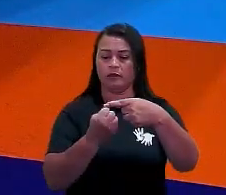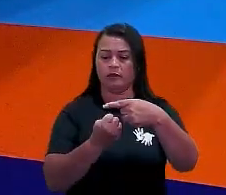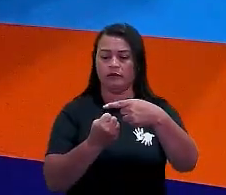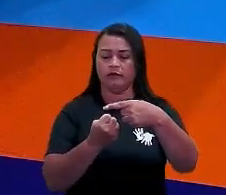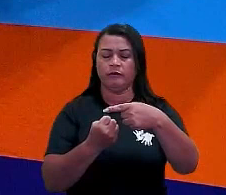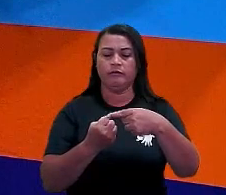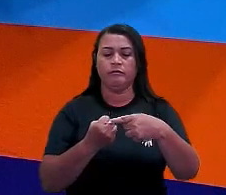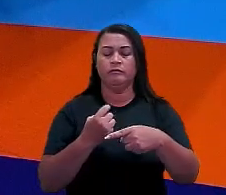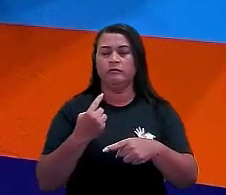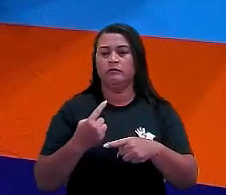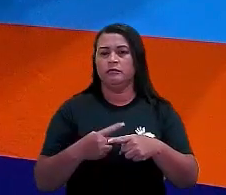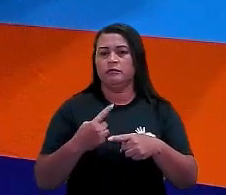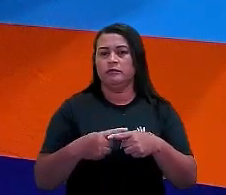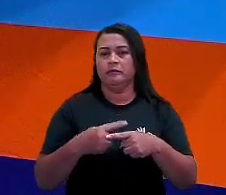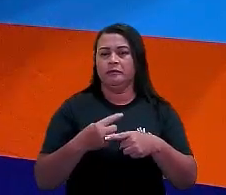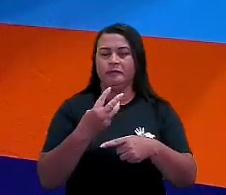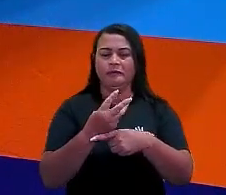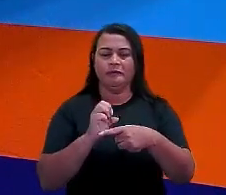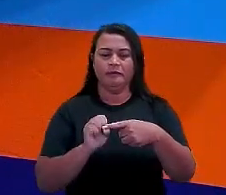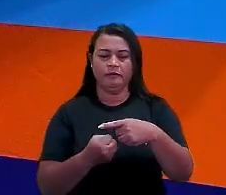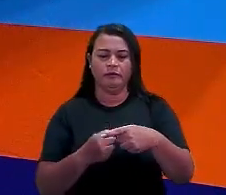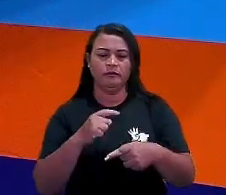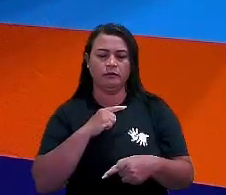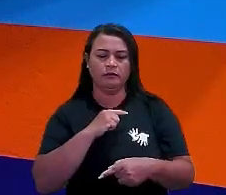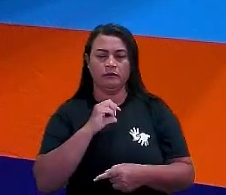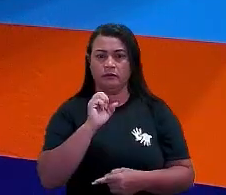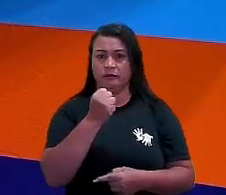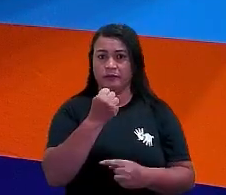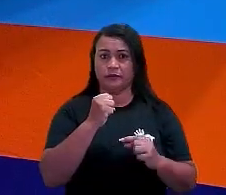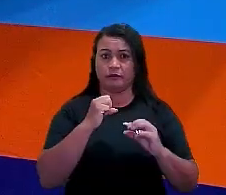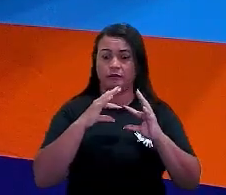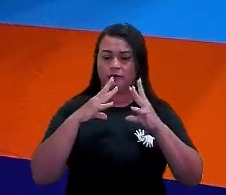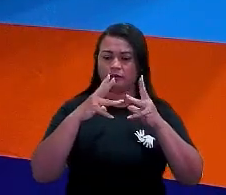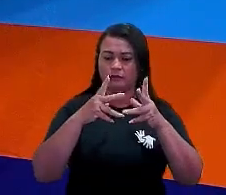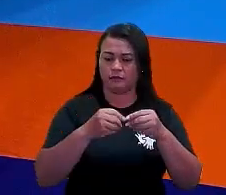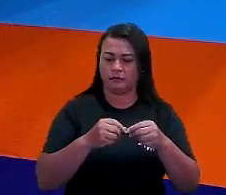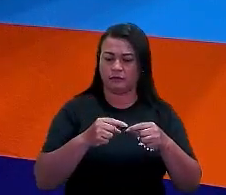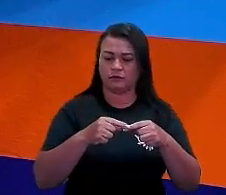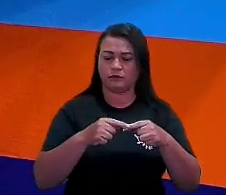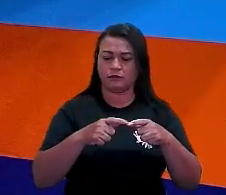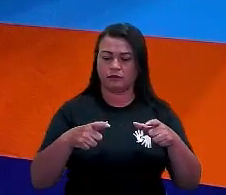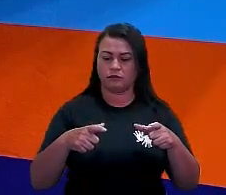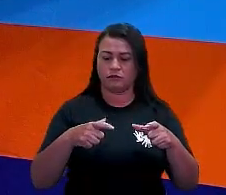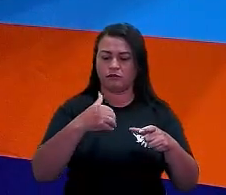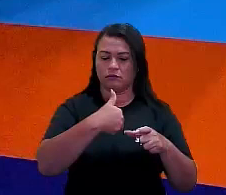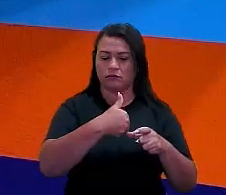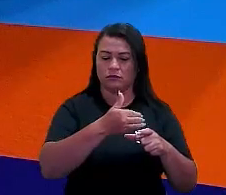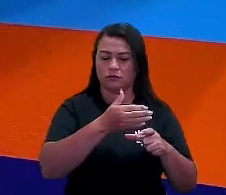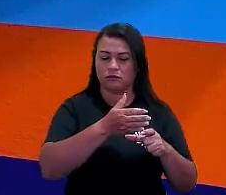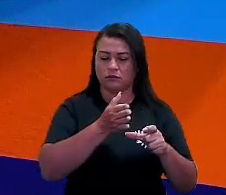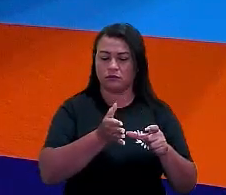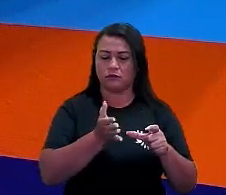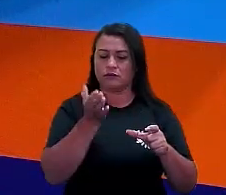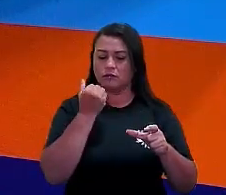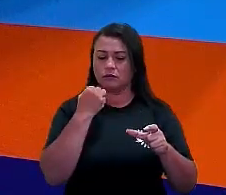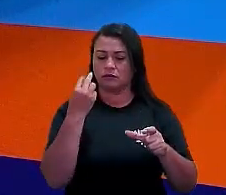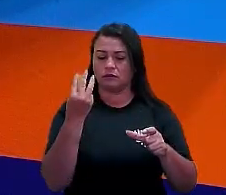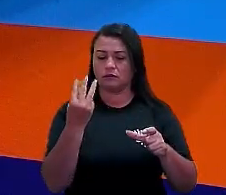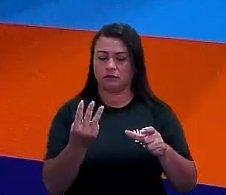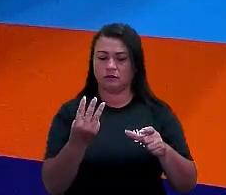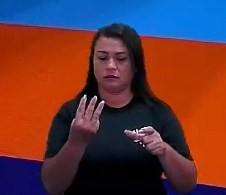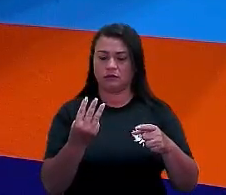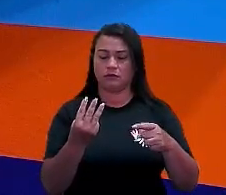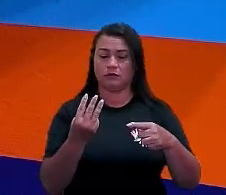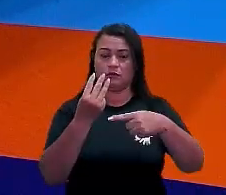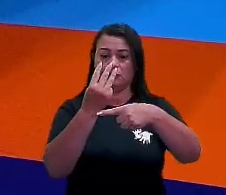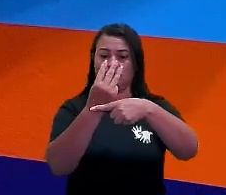tá? Por quê? Porque eu tenho 8 fatias e consumi 3. Então, 3, ó, eu deixo